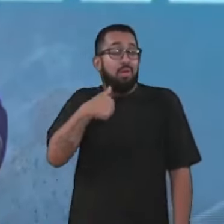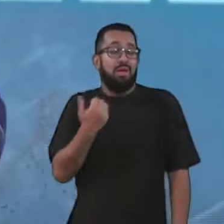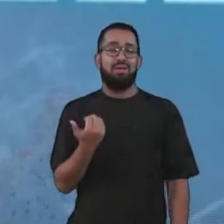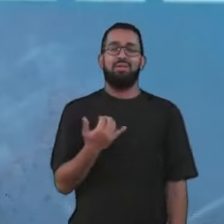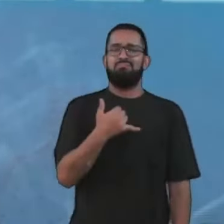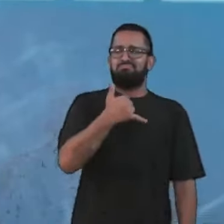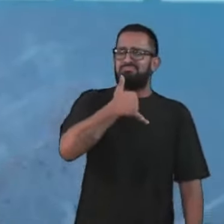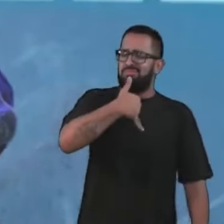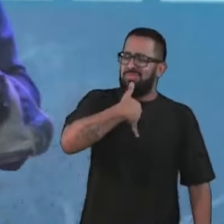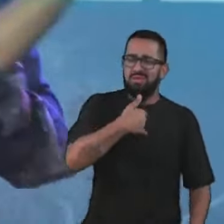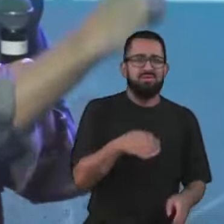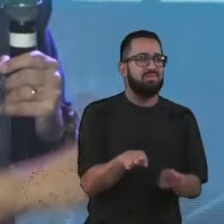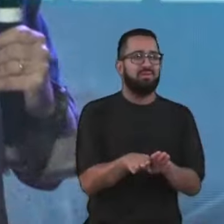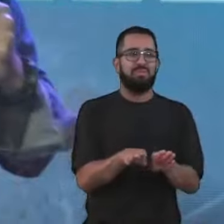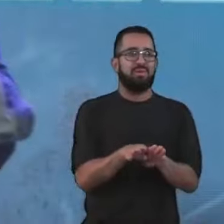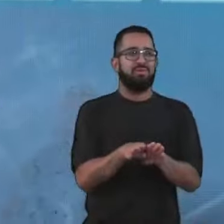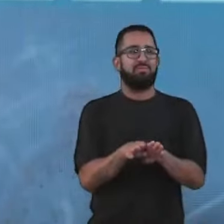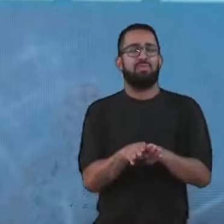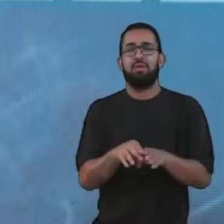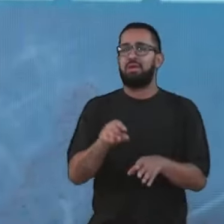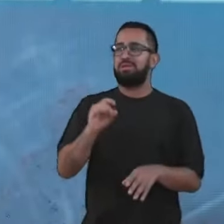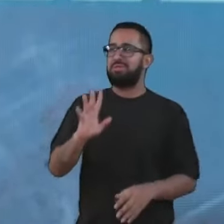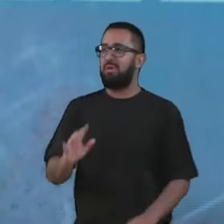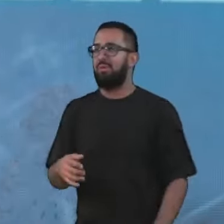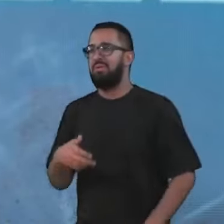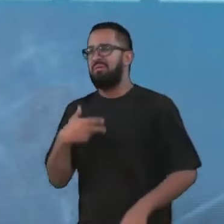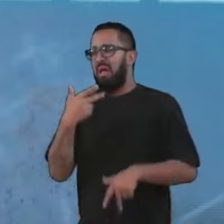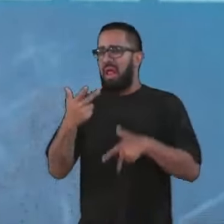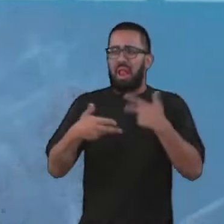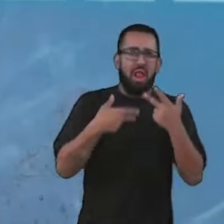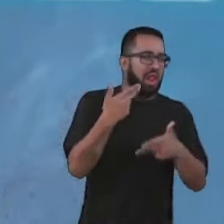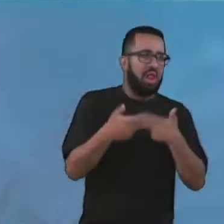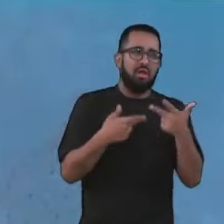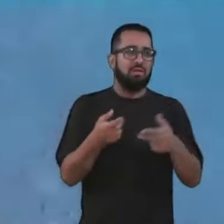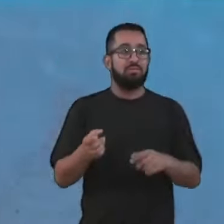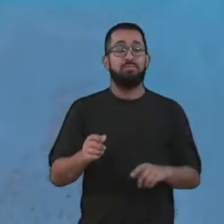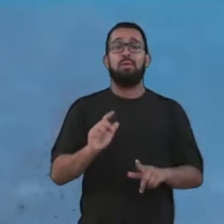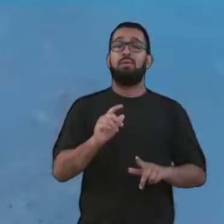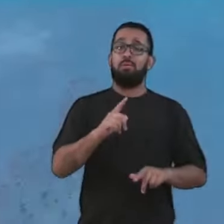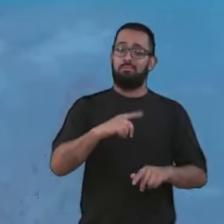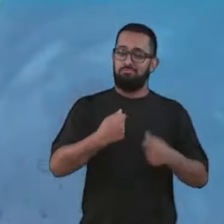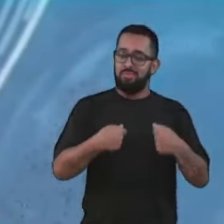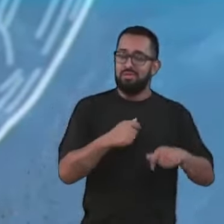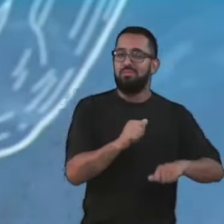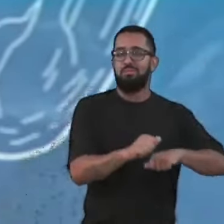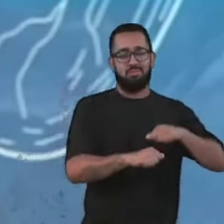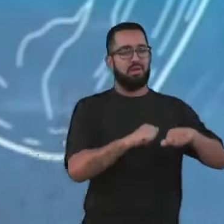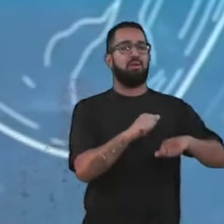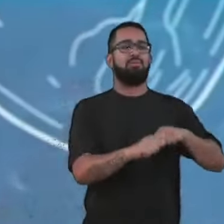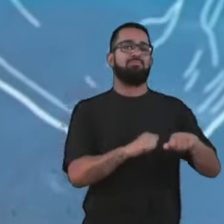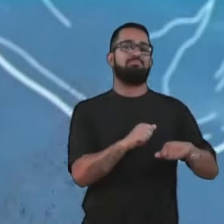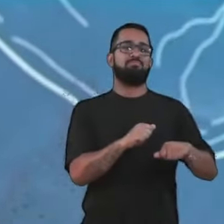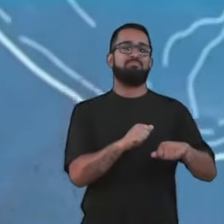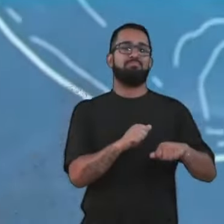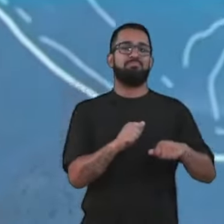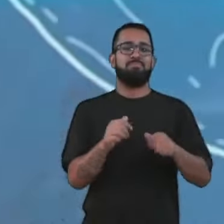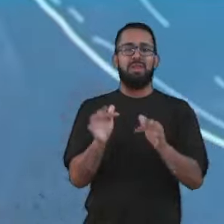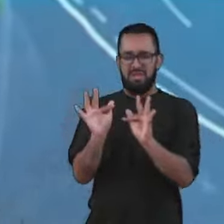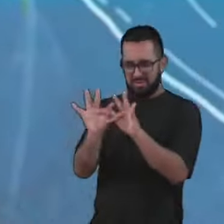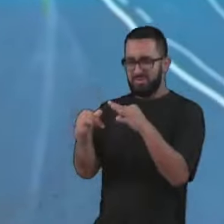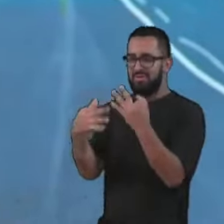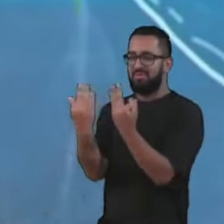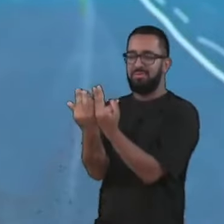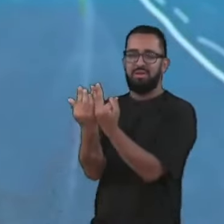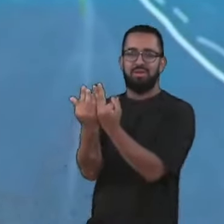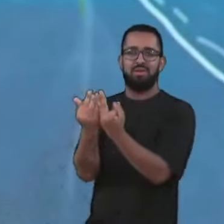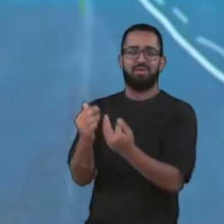merecem isso. Sua esposa não merece isso. Seu esposo não merece isso. E o melhor de